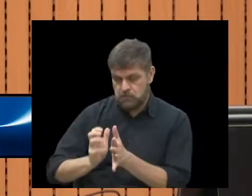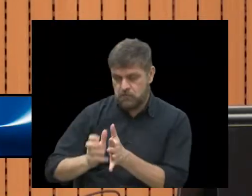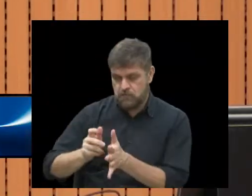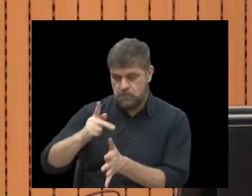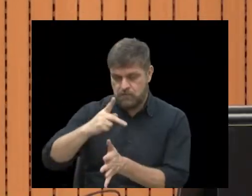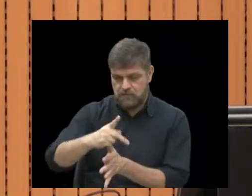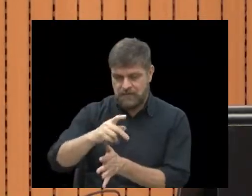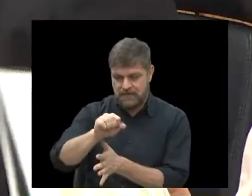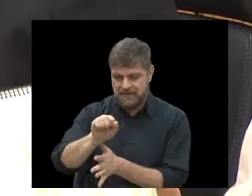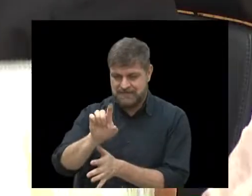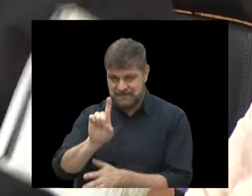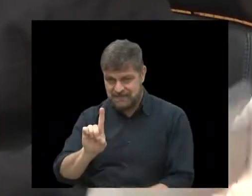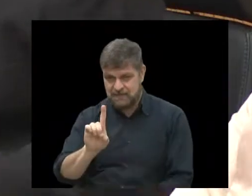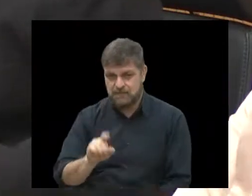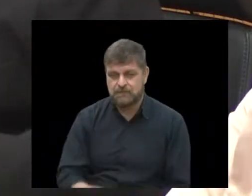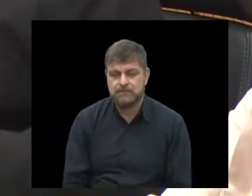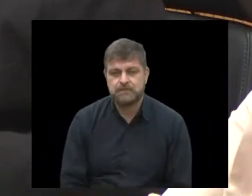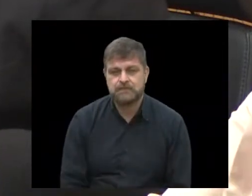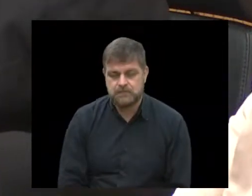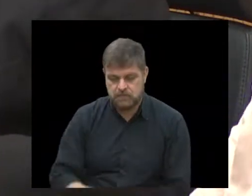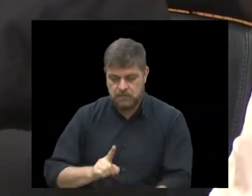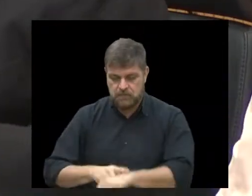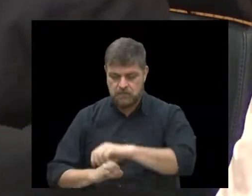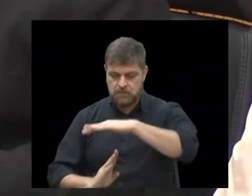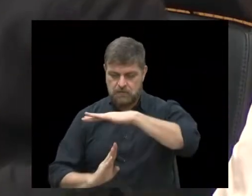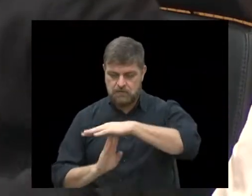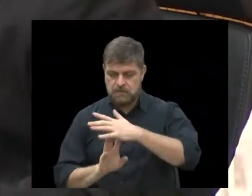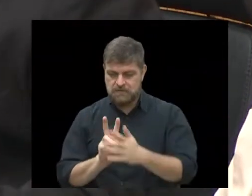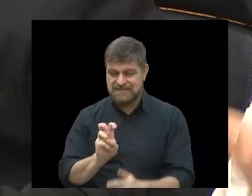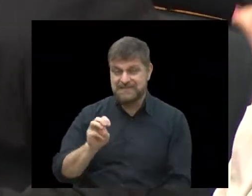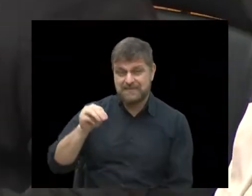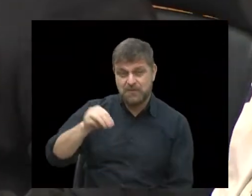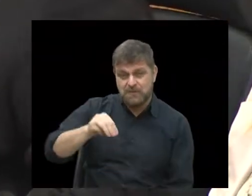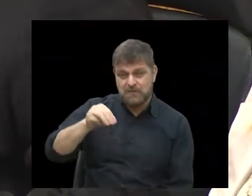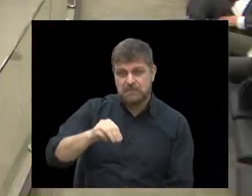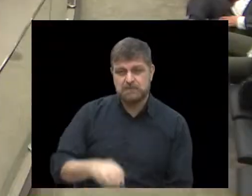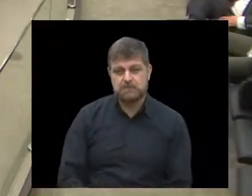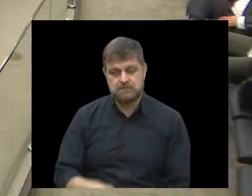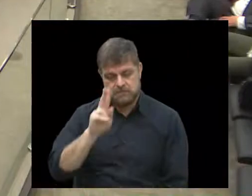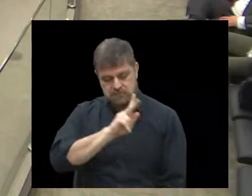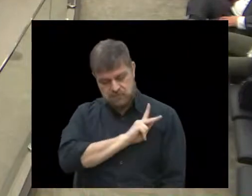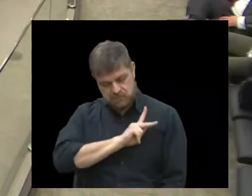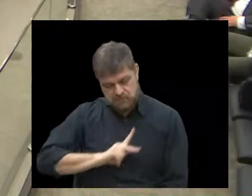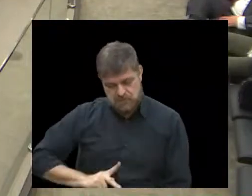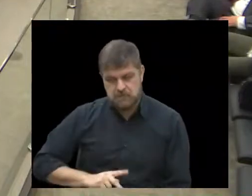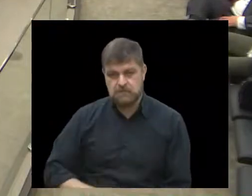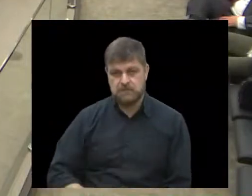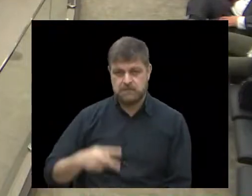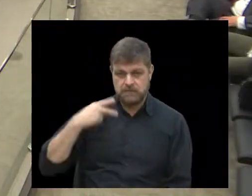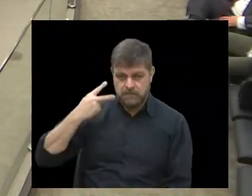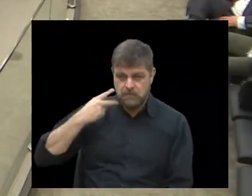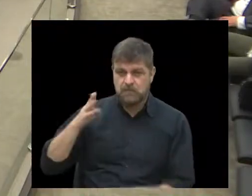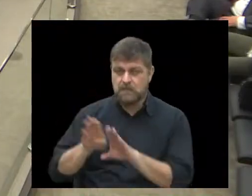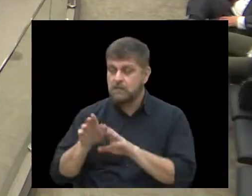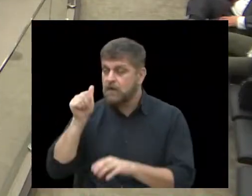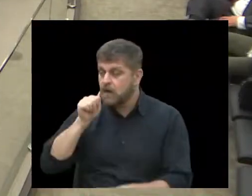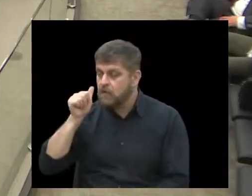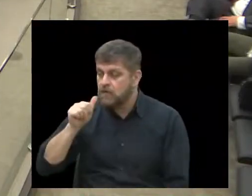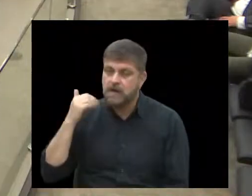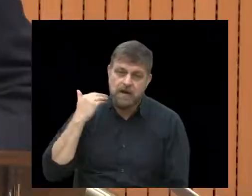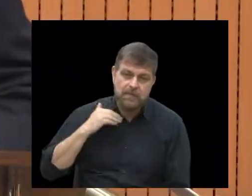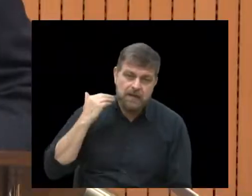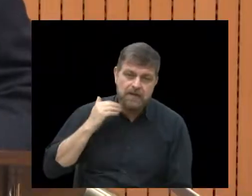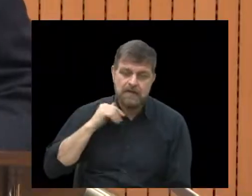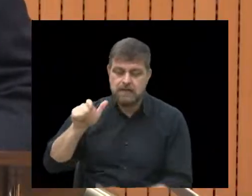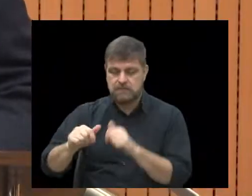PSD. Vereador Ailton, da farmácia, Vossa Excelência tem a tribuna por até 5 minutos. Senhor presidente, vereadores, vereadora,